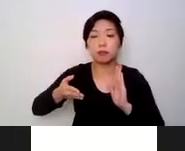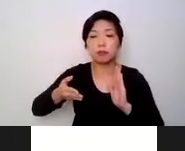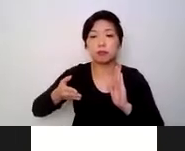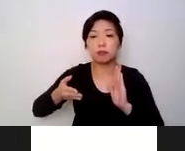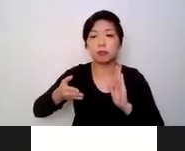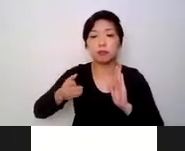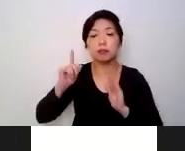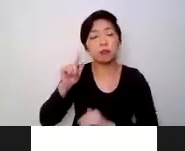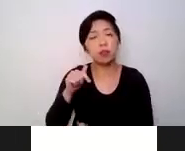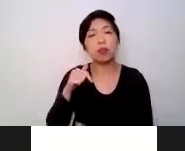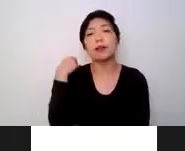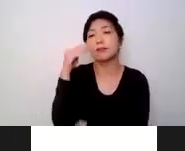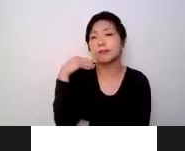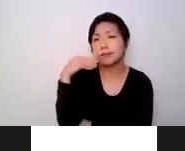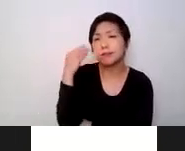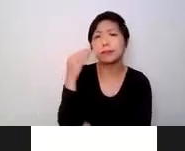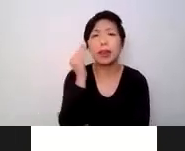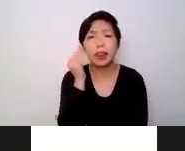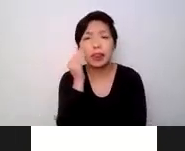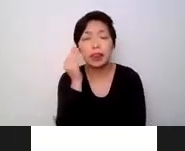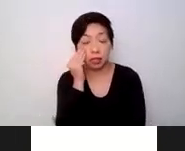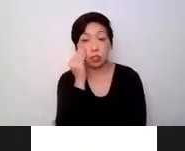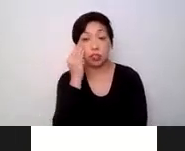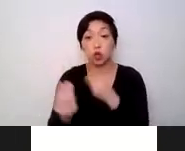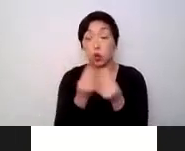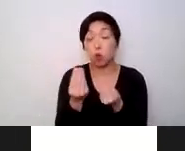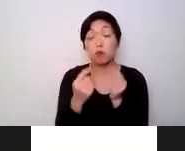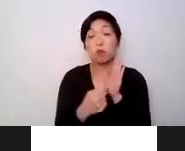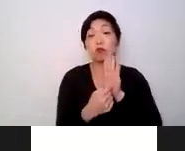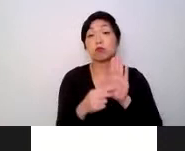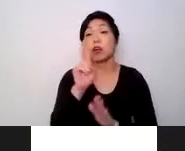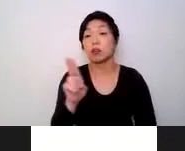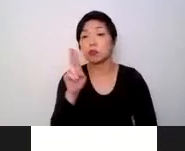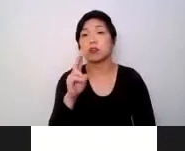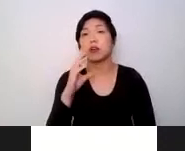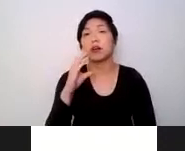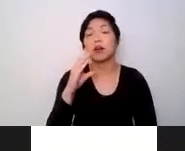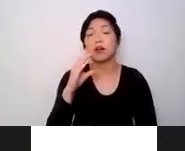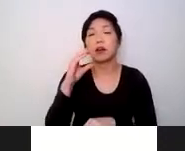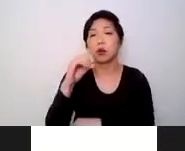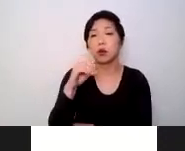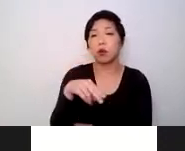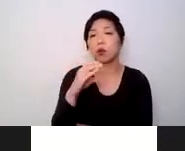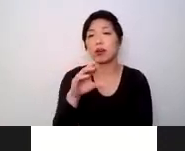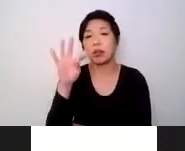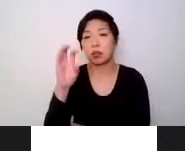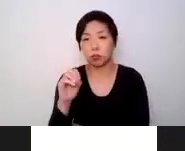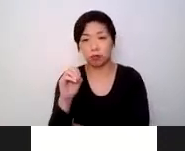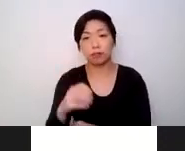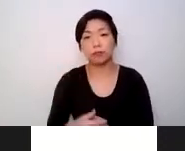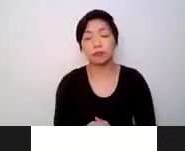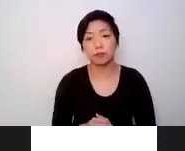experimentações para a Lina nessa questão do concreto aparente como a casa Valéria Cirel a casa do Chame Chame e